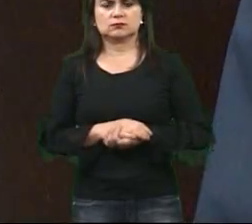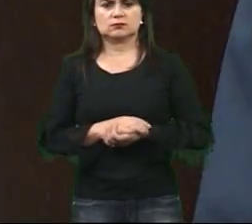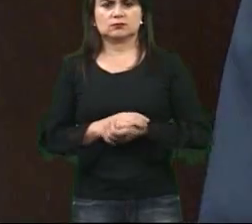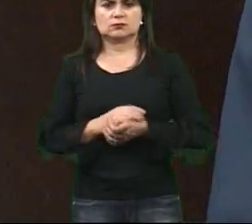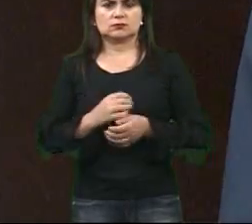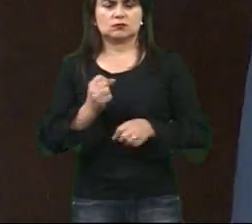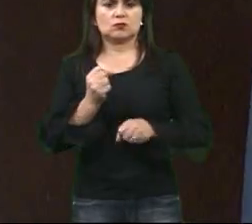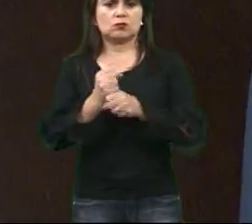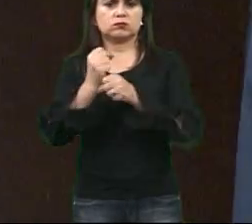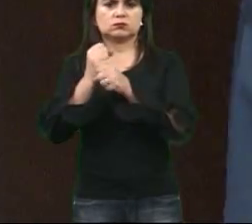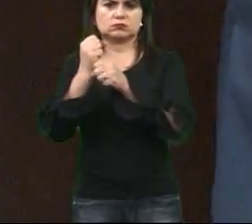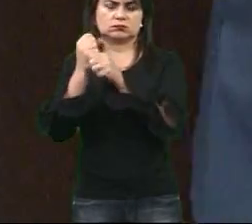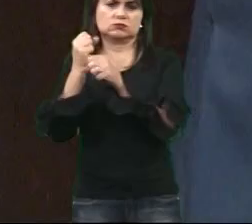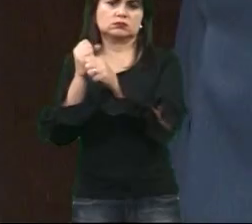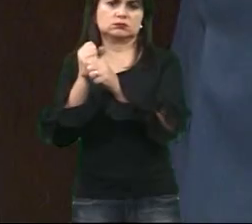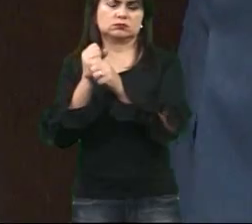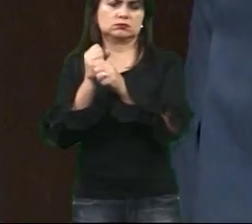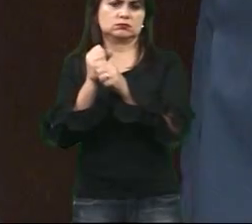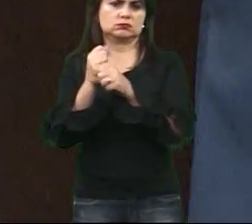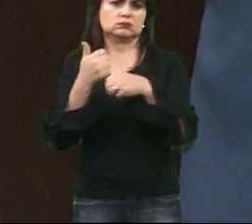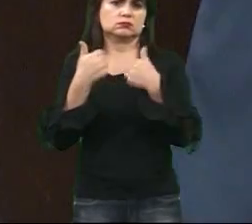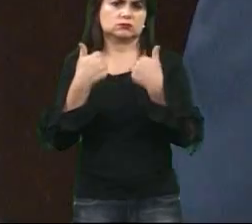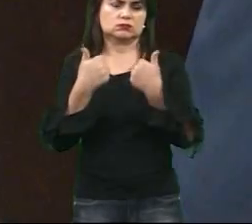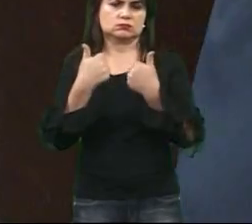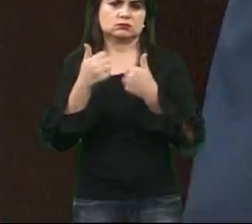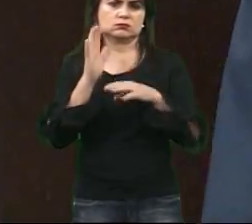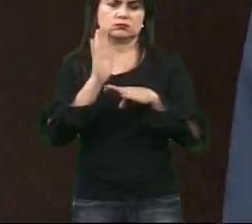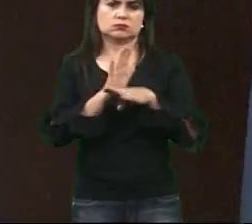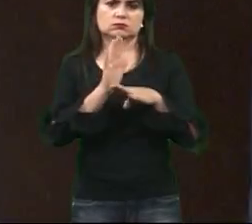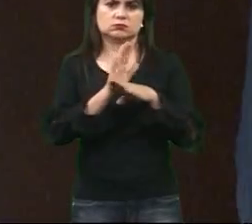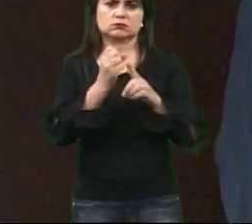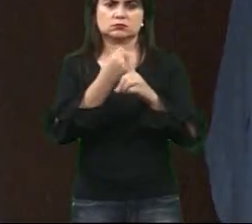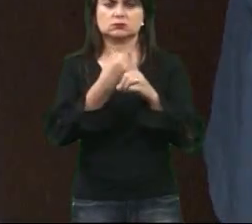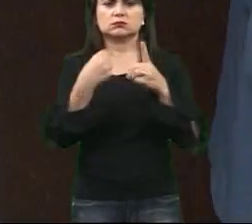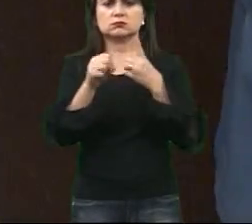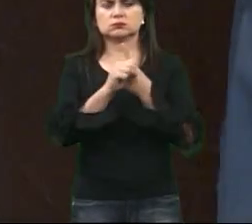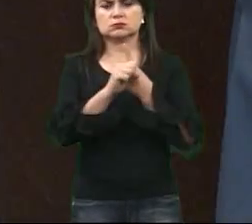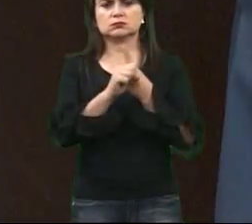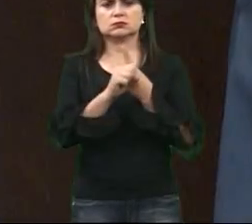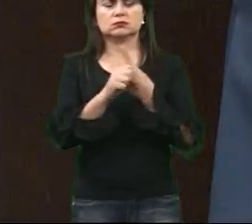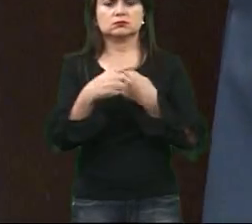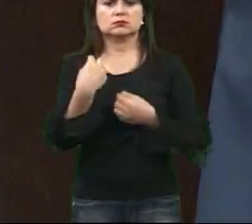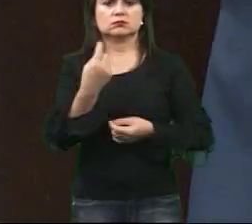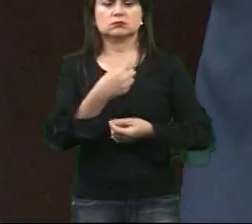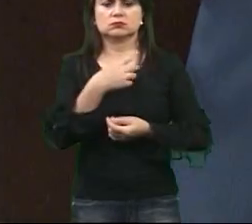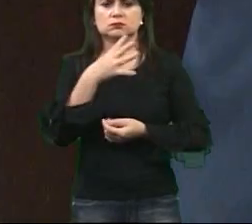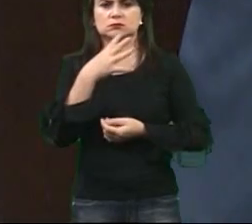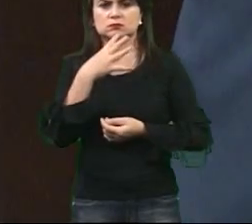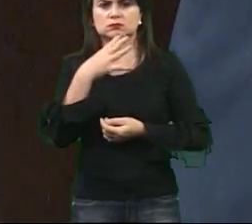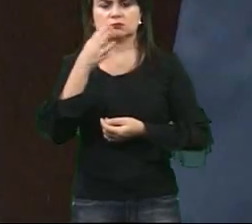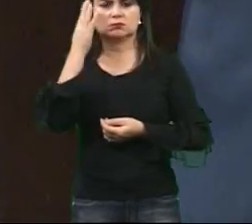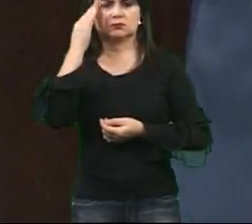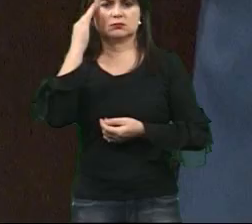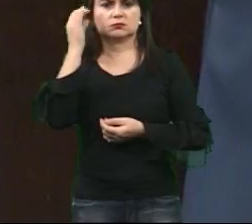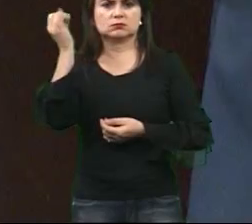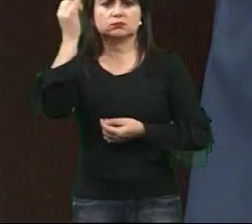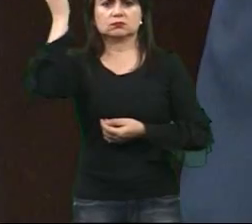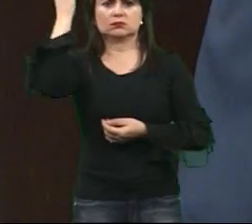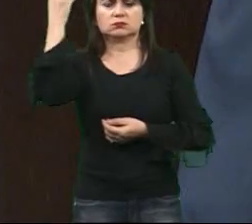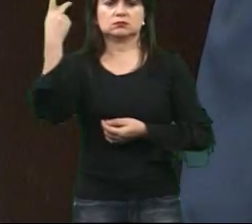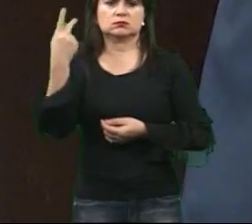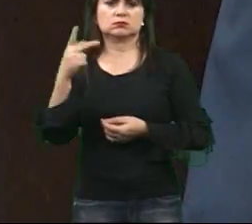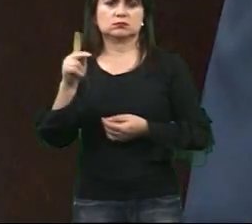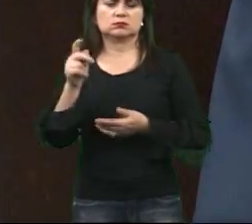construir um caráter Positivo na sociedade tô por tudo isso a casa do Povo reconhece a sua obra e é com muita alegria que nós conferimos